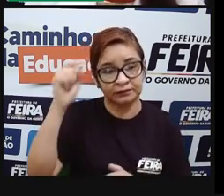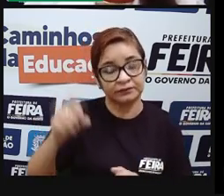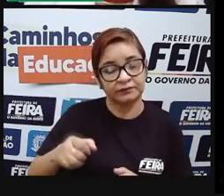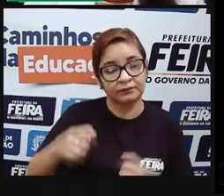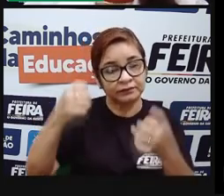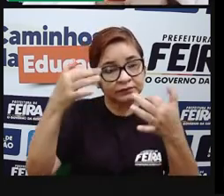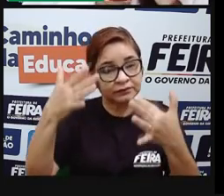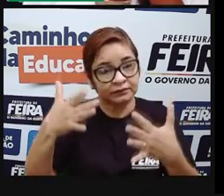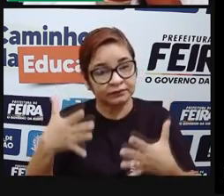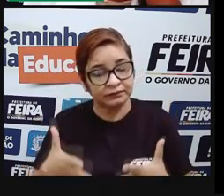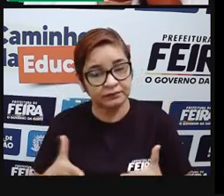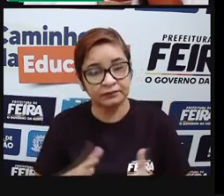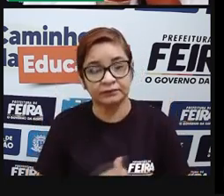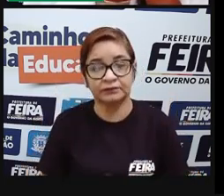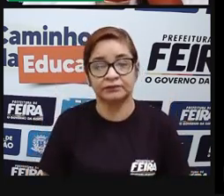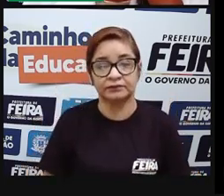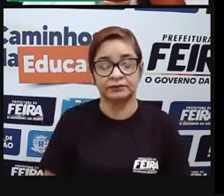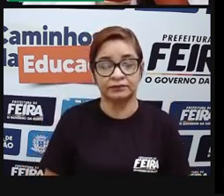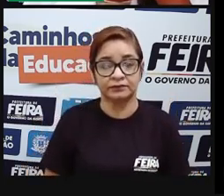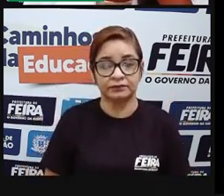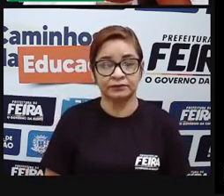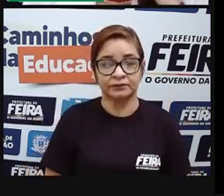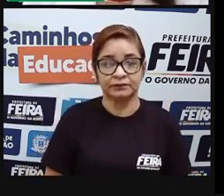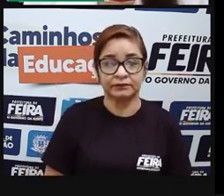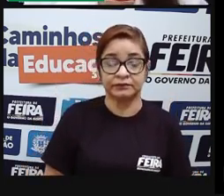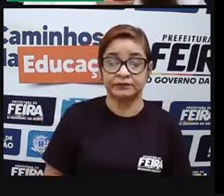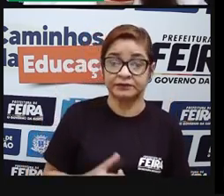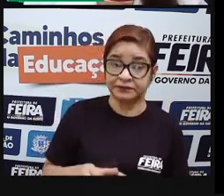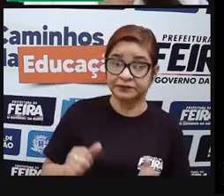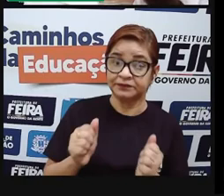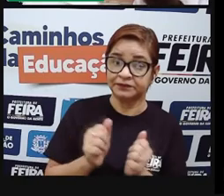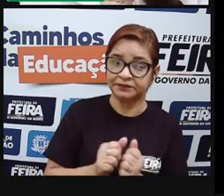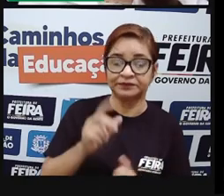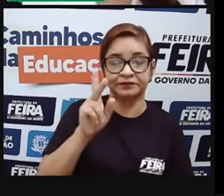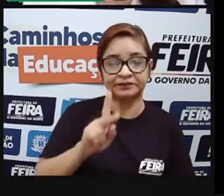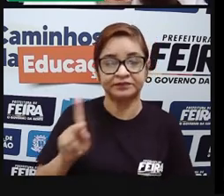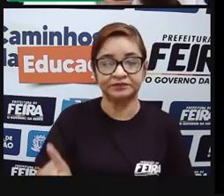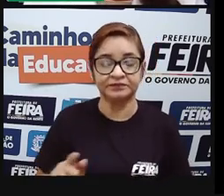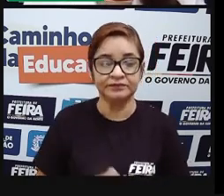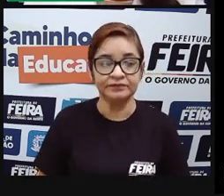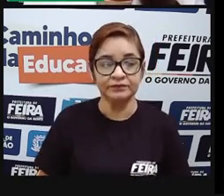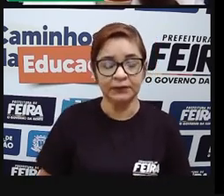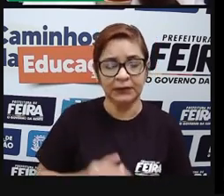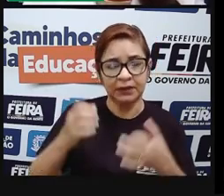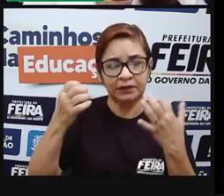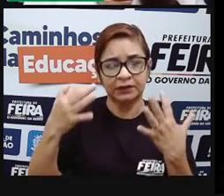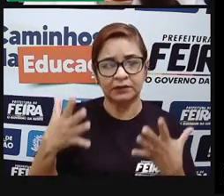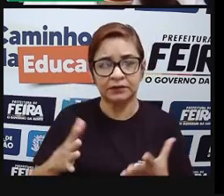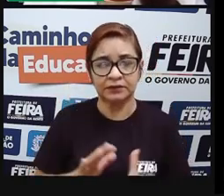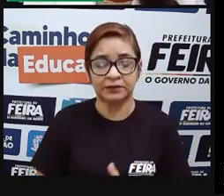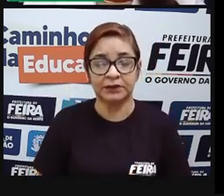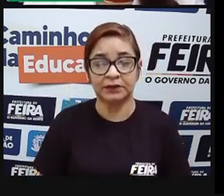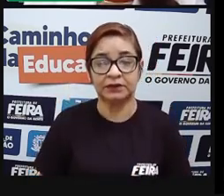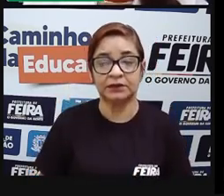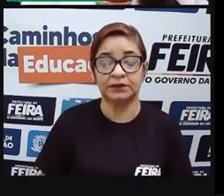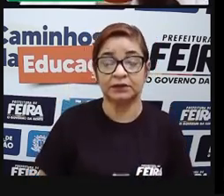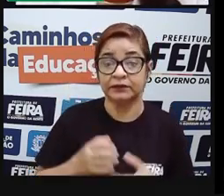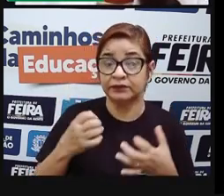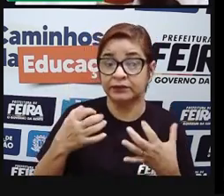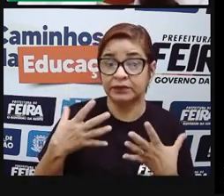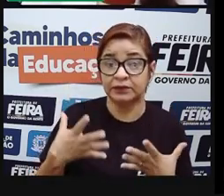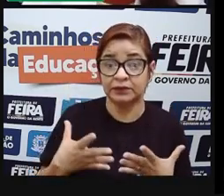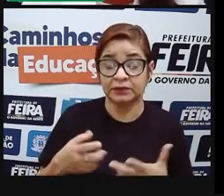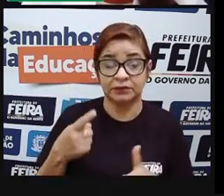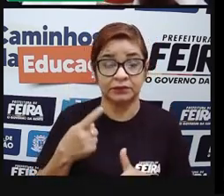pouquinho na aula de vocês no momento que vocês tiverem em aula com os professores Vamos abrir essa discussão vamos falar os